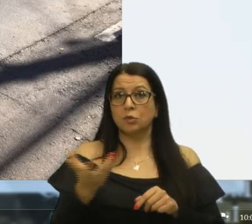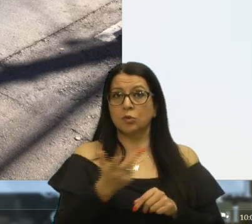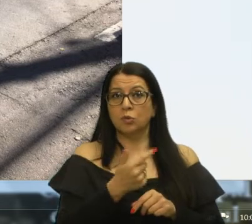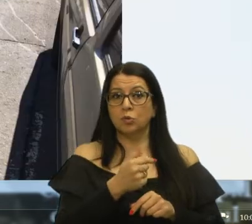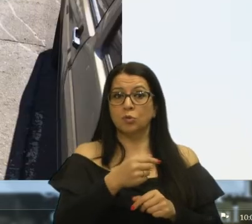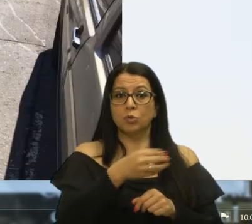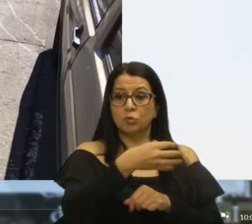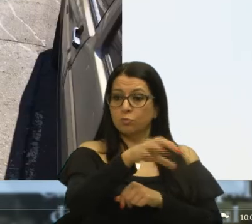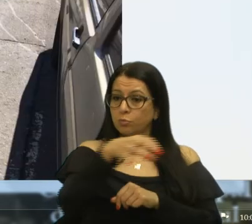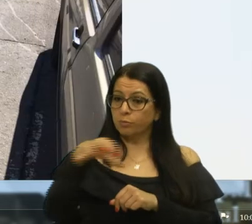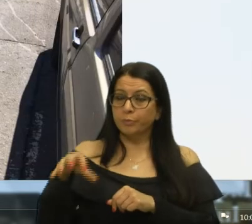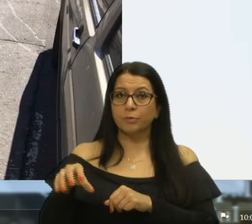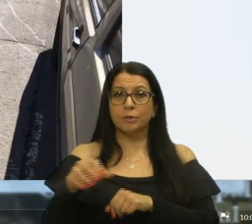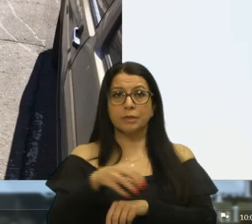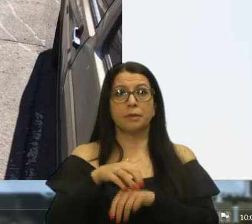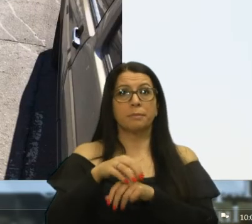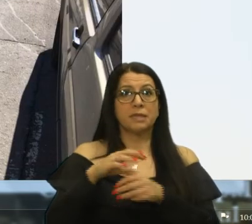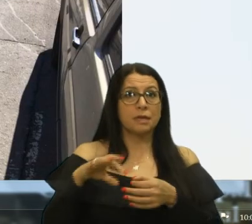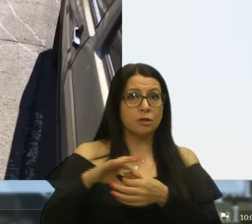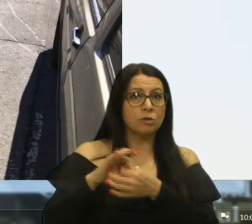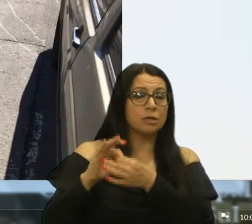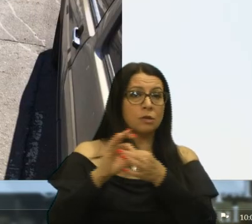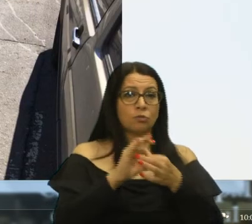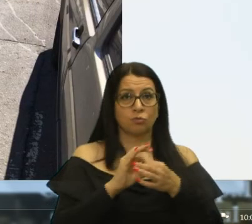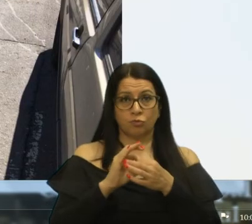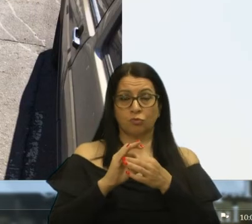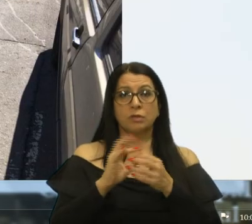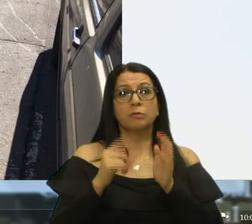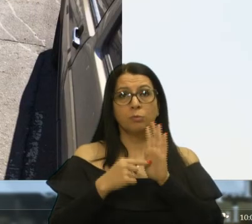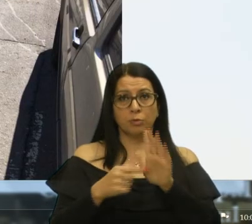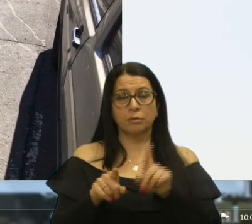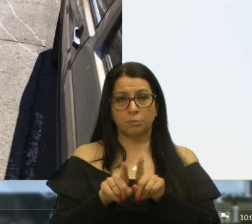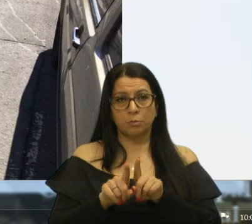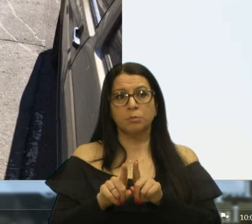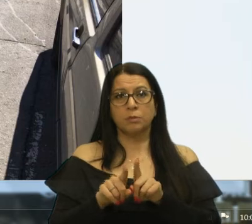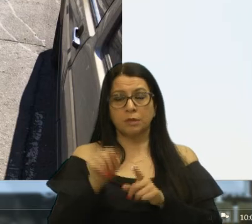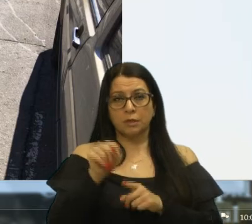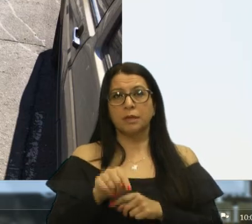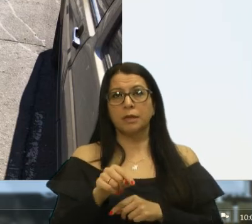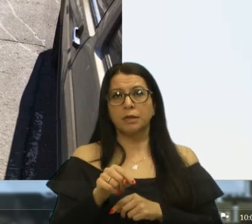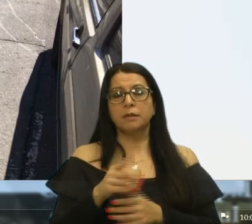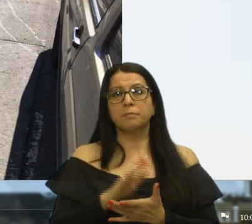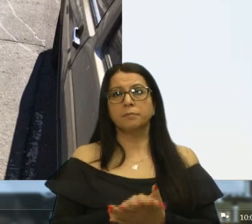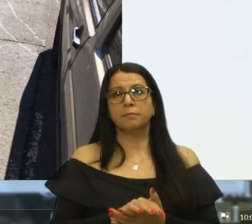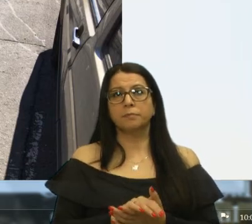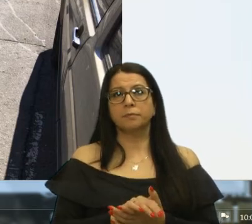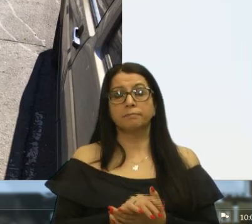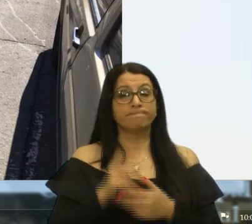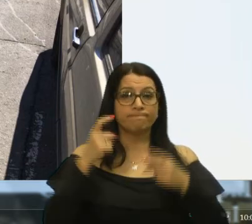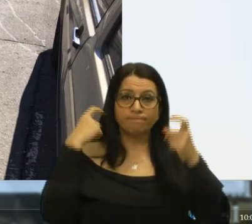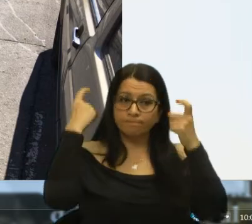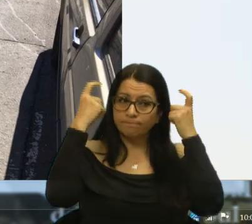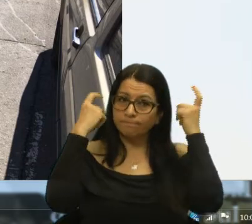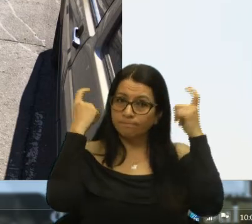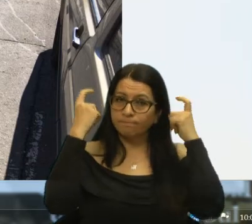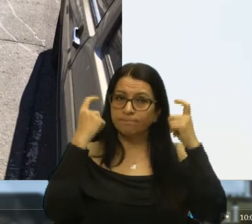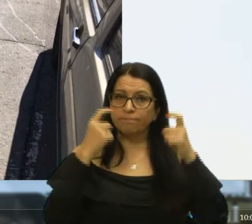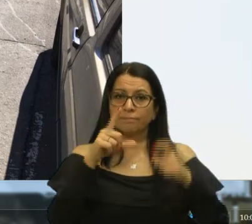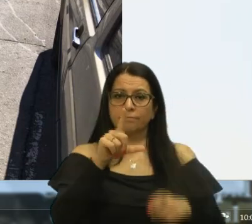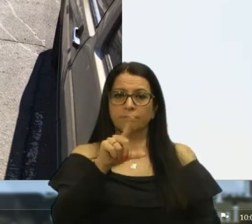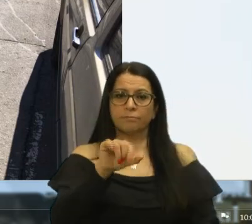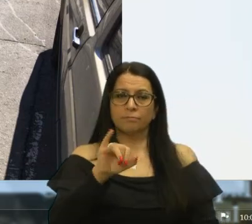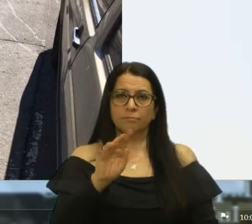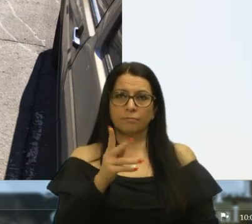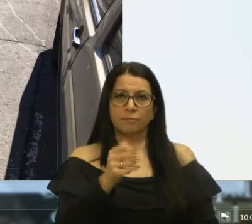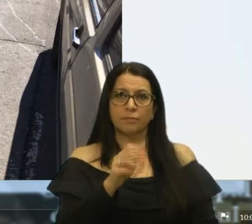modais de trânsito precisam estar envolvidos, né? E eu saliento também uma situação que era bastante preocupante na linha 40, né, onde